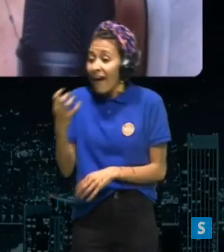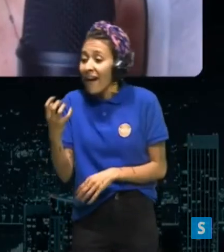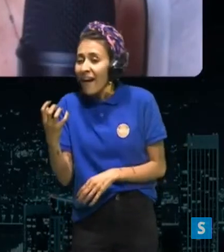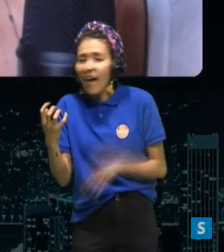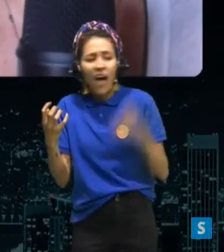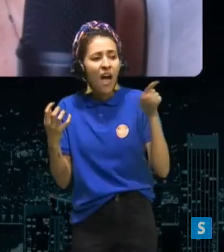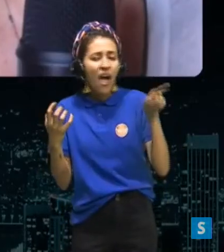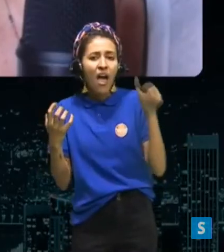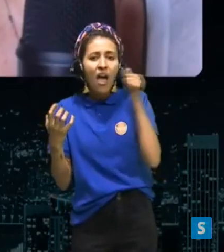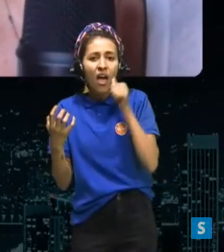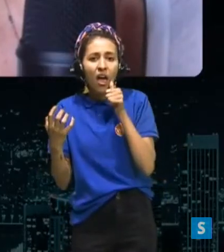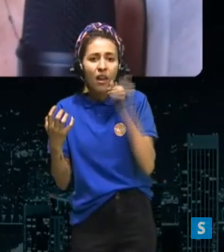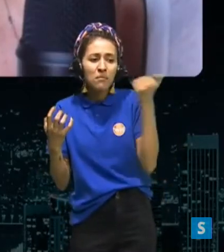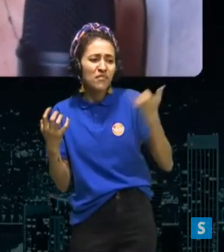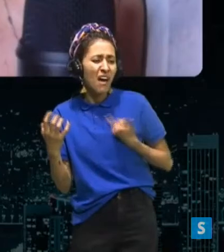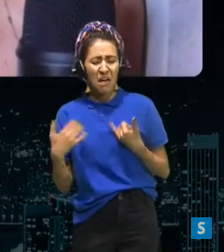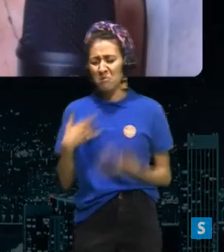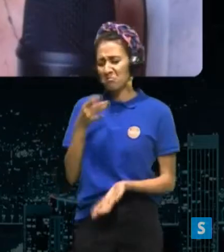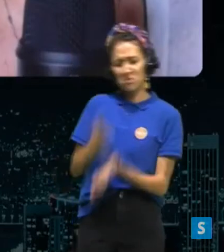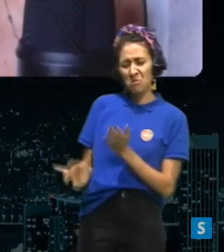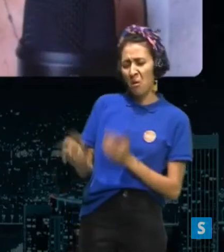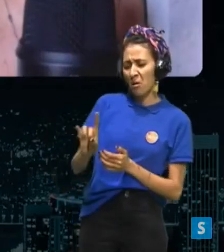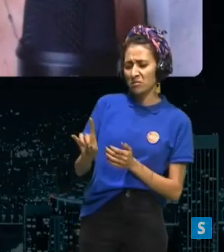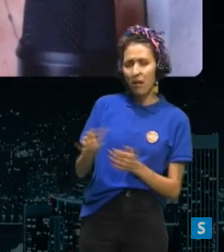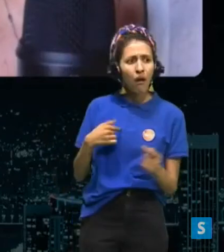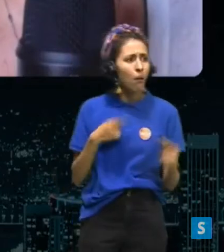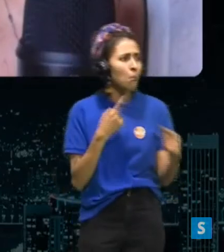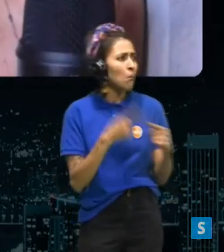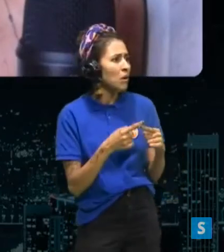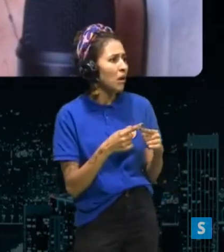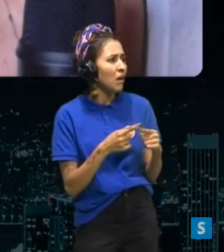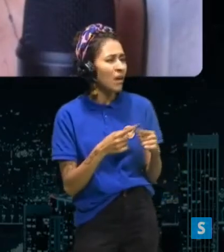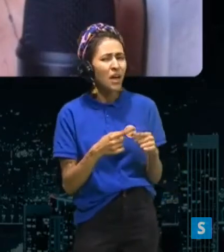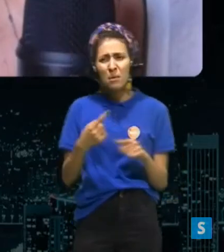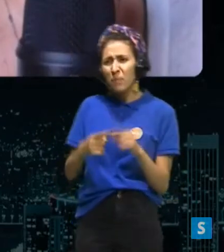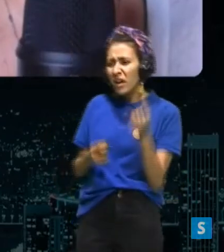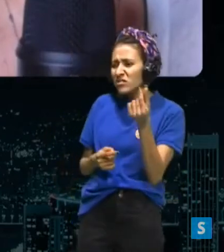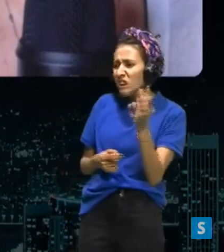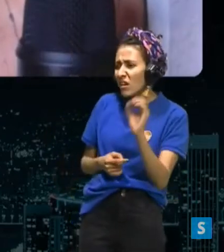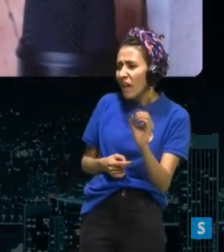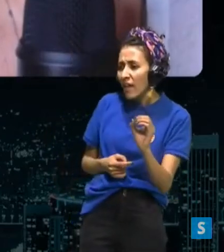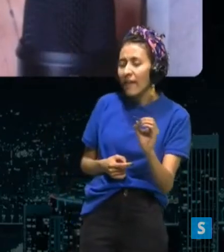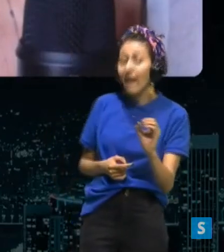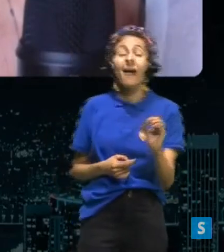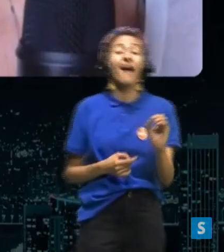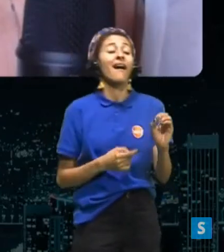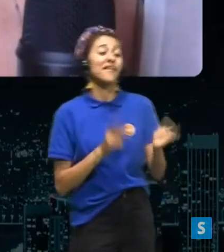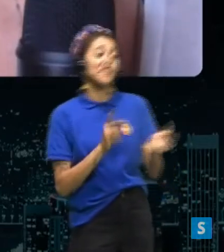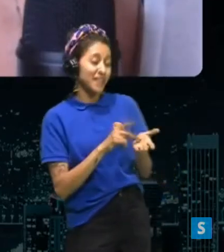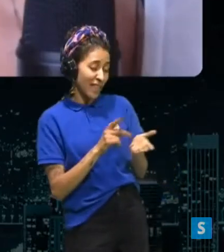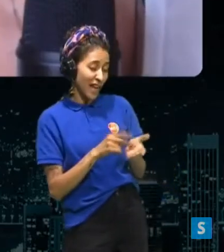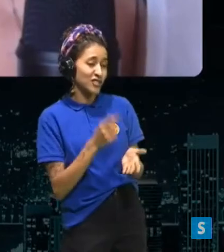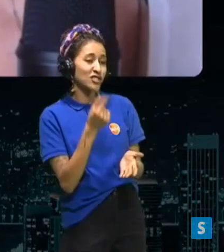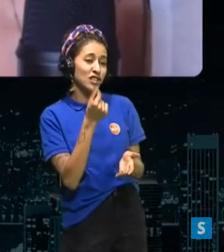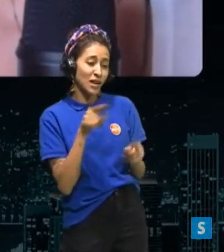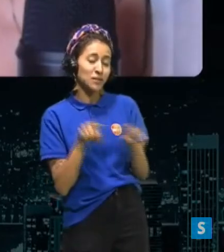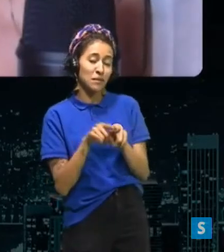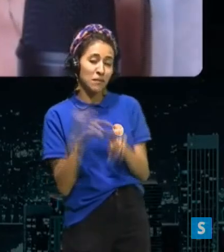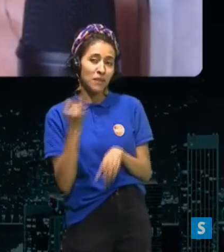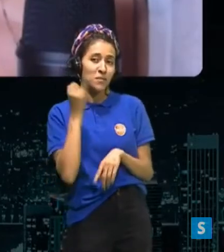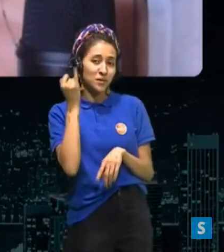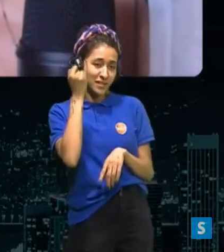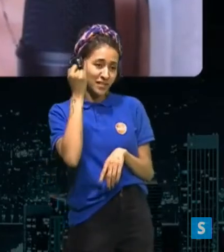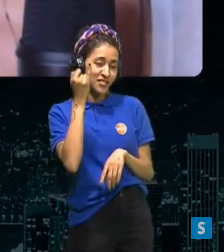é um conceito Fantástico ela fala mano vai ganhar dinheiro nenhum Ah esqueci dessa parte tá certo